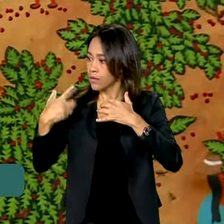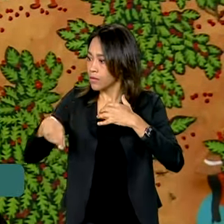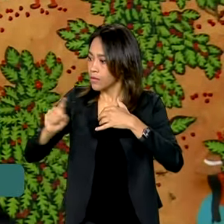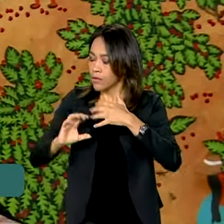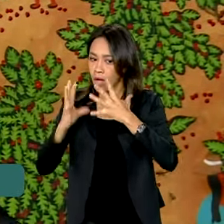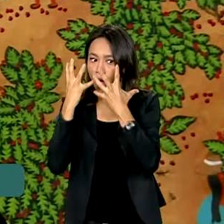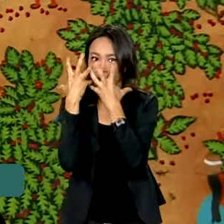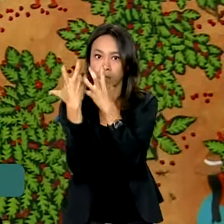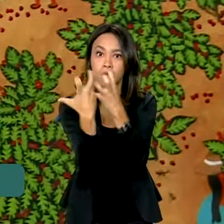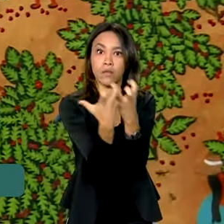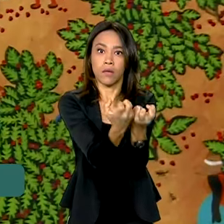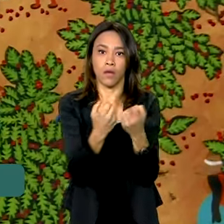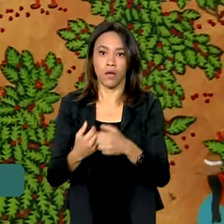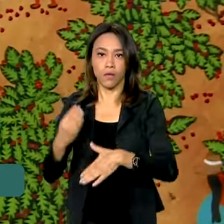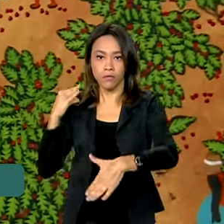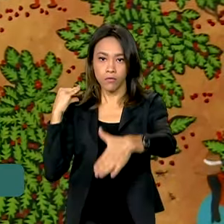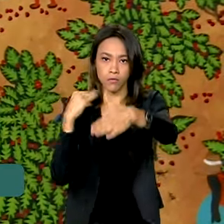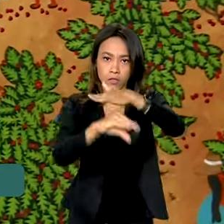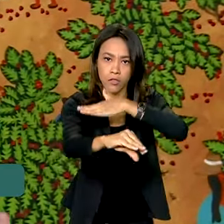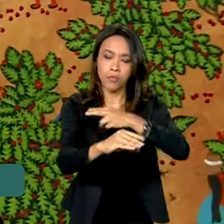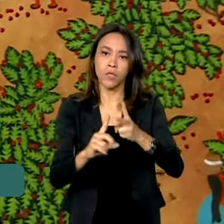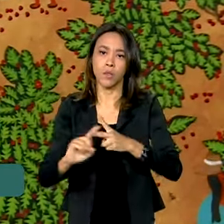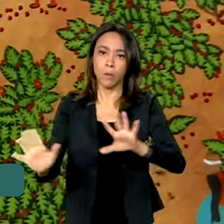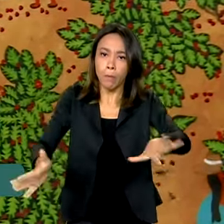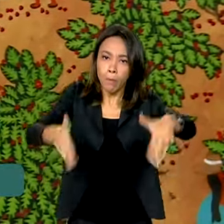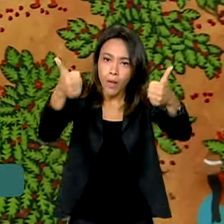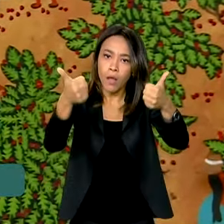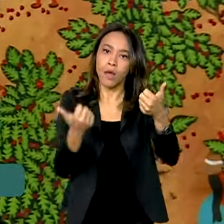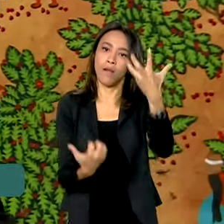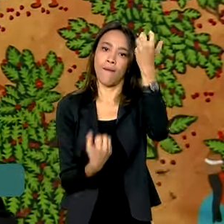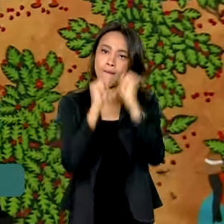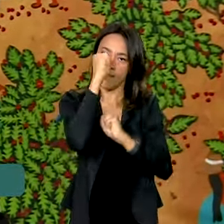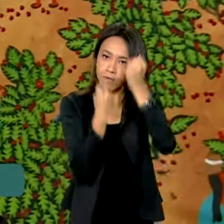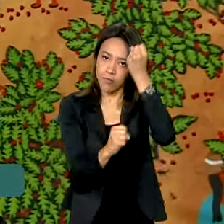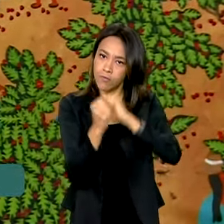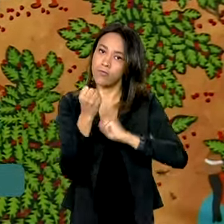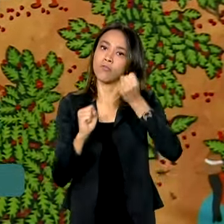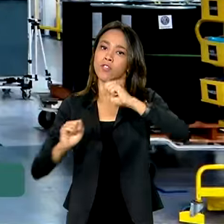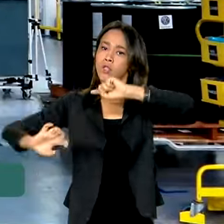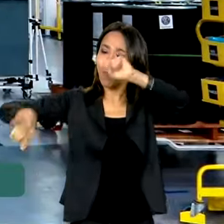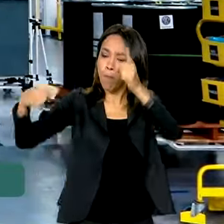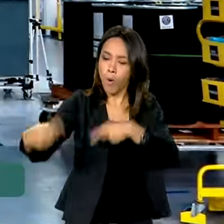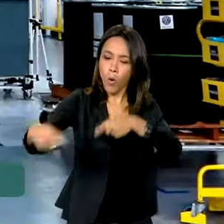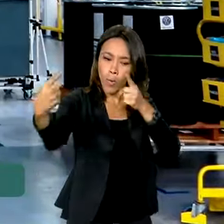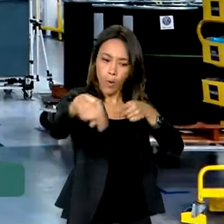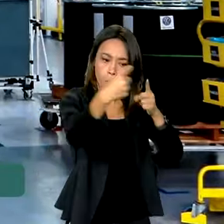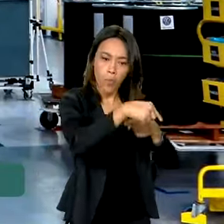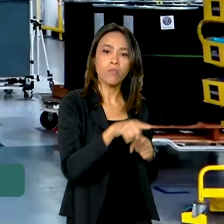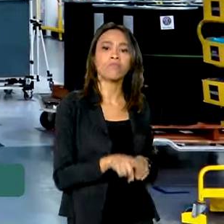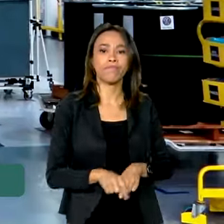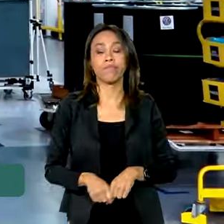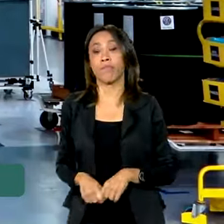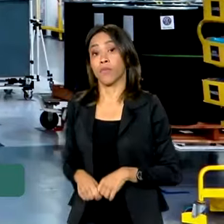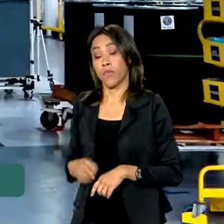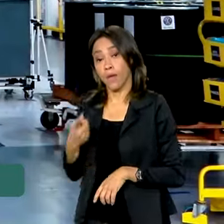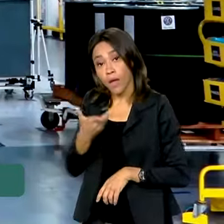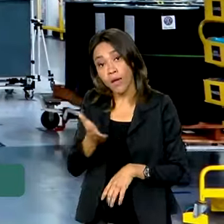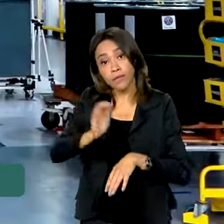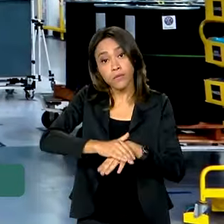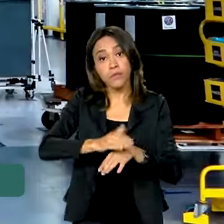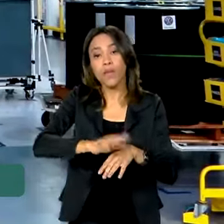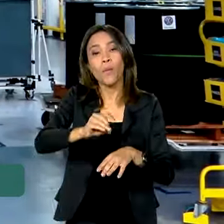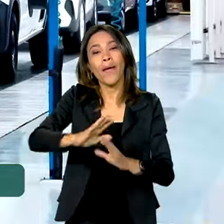investimento, modernizar a indústria, melhorar a sua competitividade. A iniciativa não se trata de